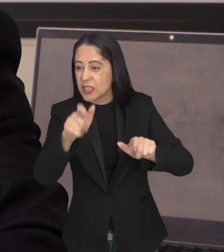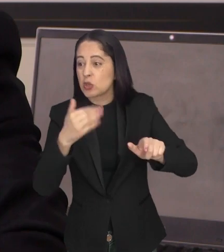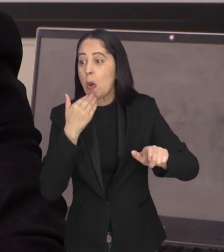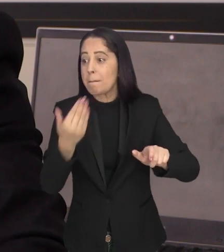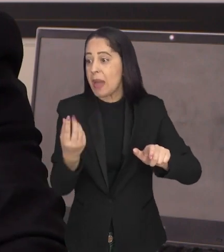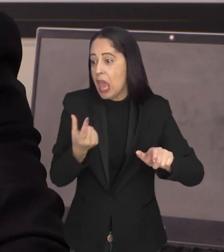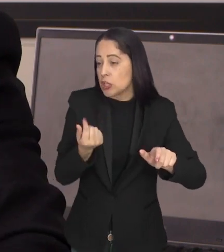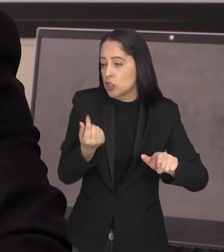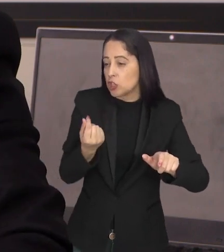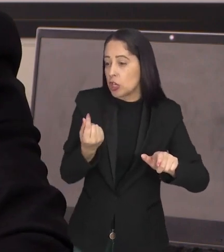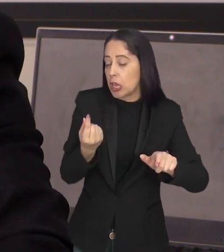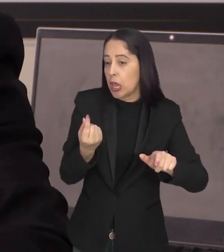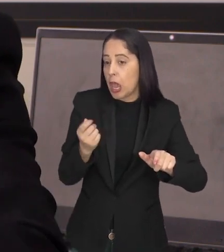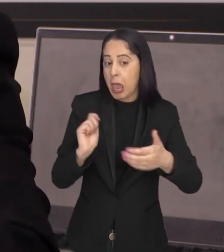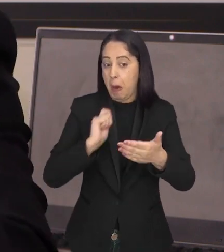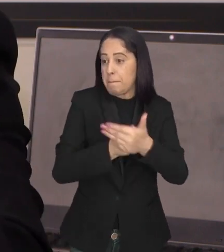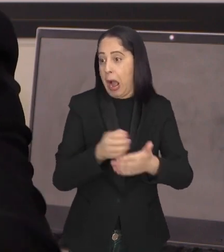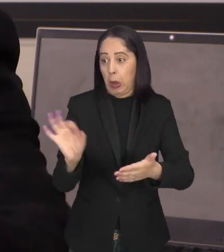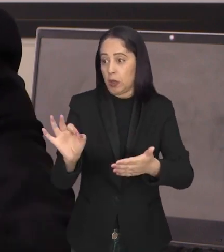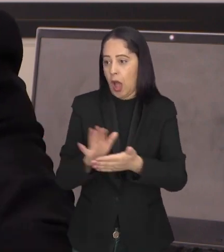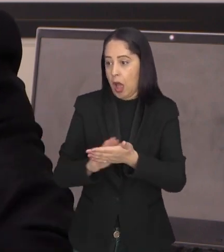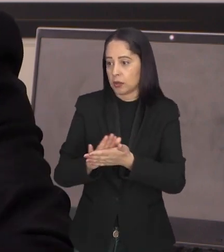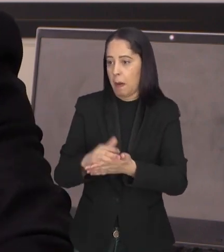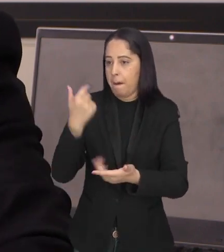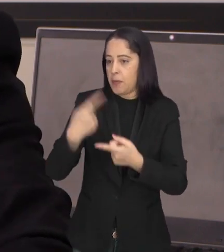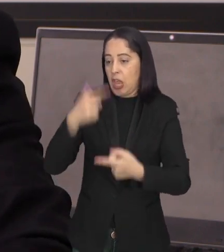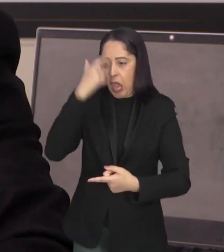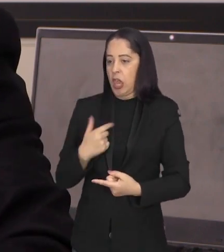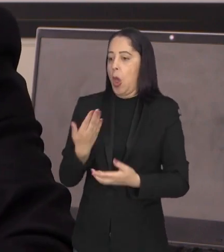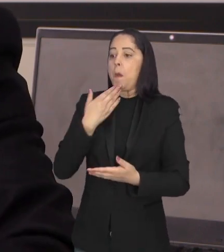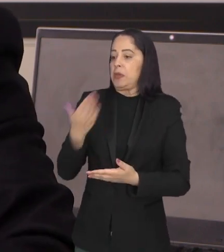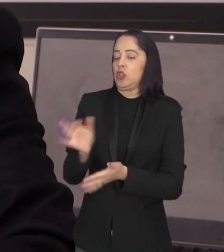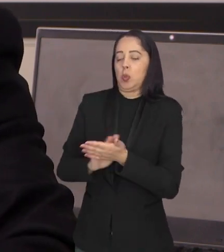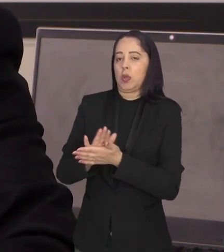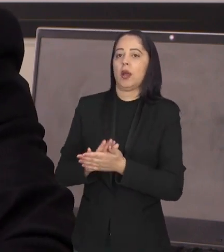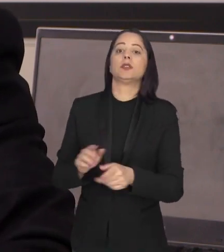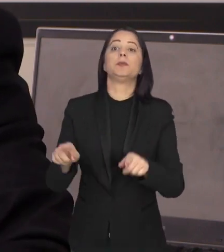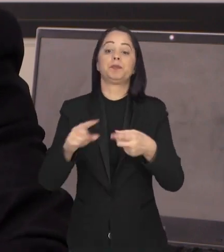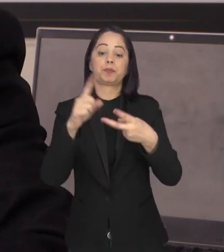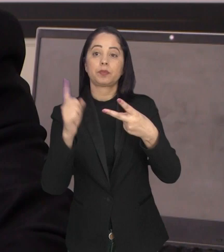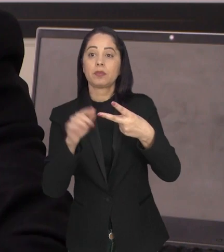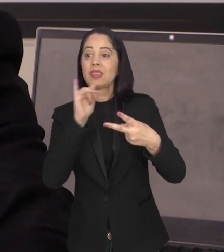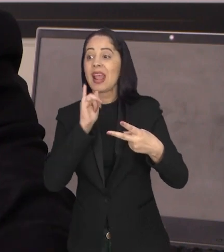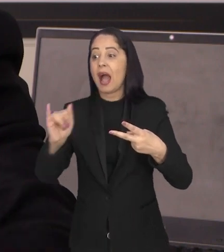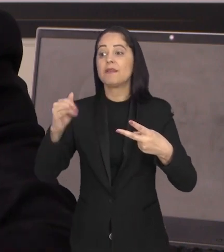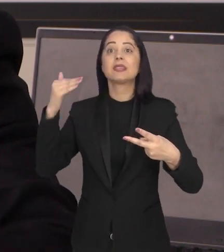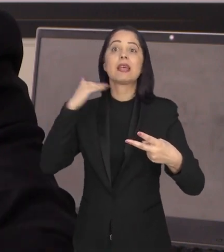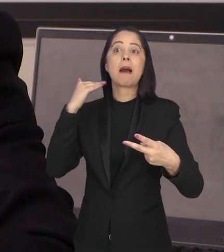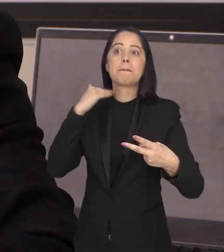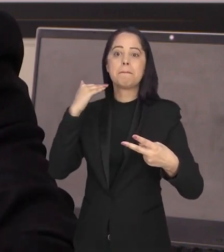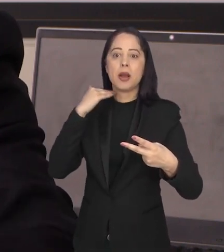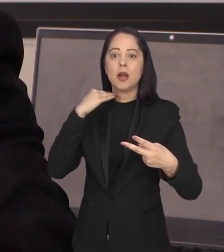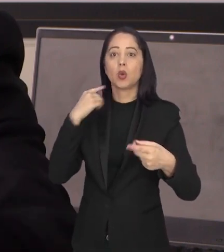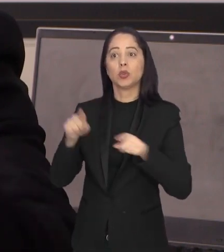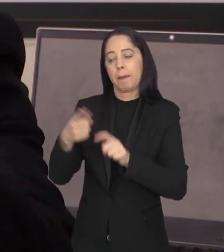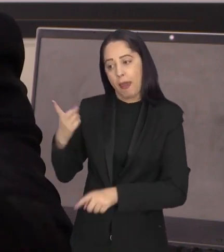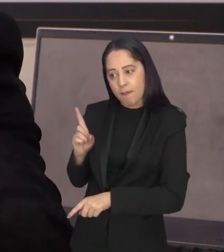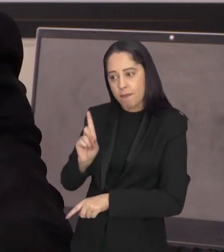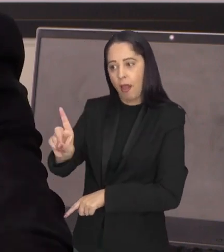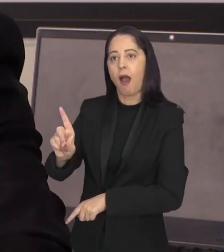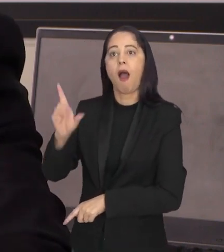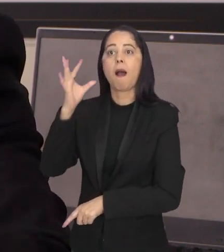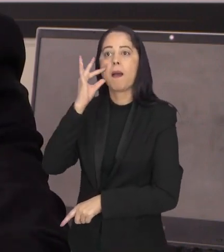que proveniente de alguém, supostamente em nome dela, não é ela. Segundo, avisar principalmente a instituição bancária,